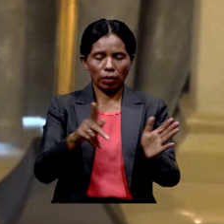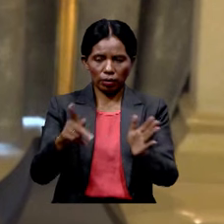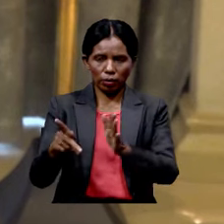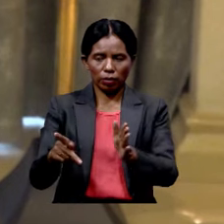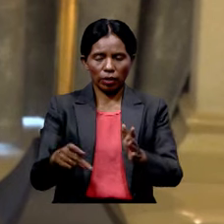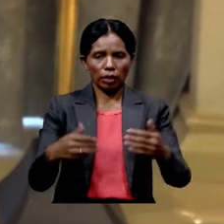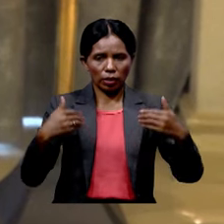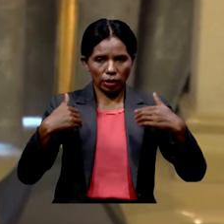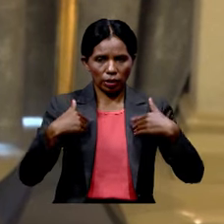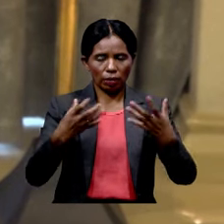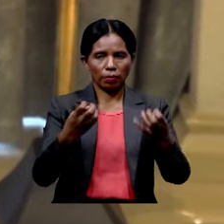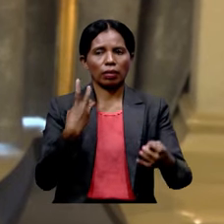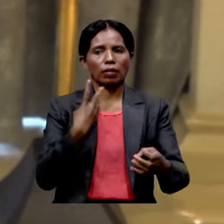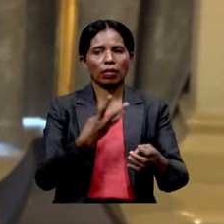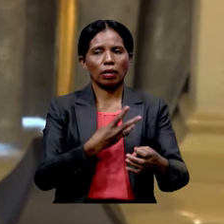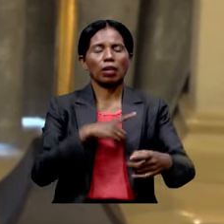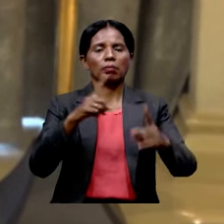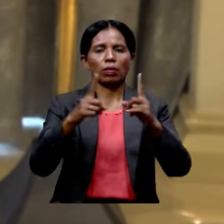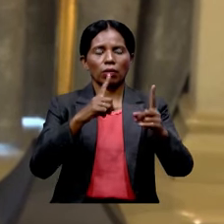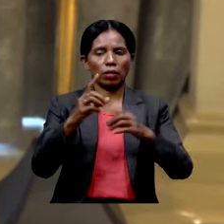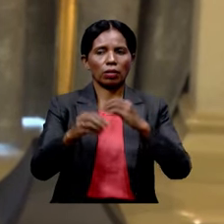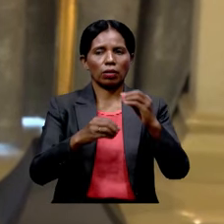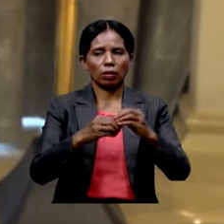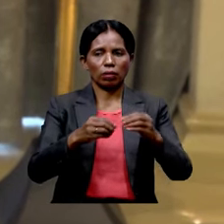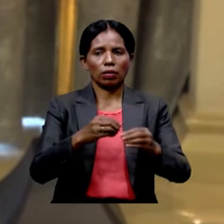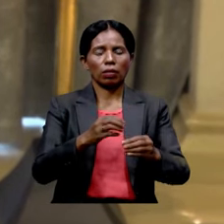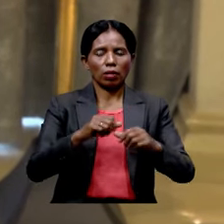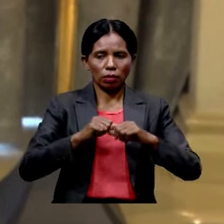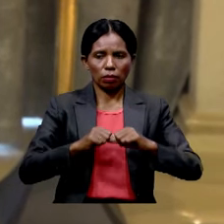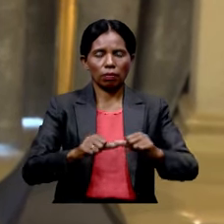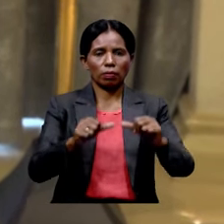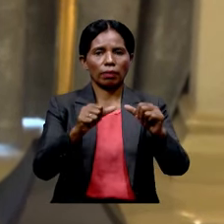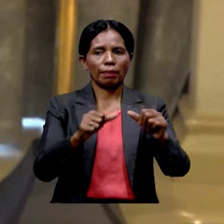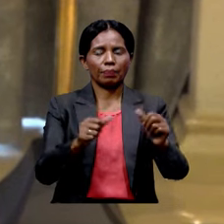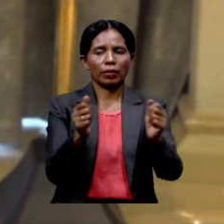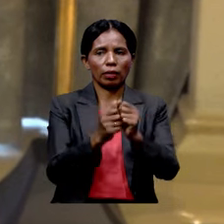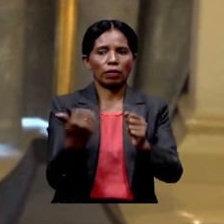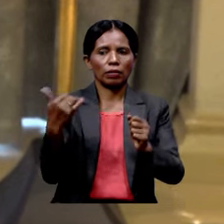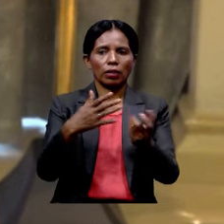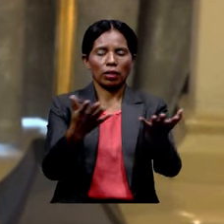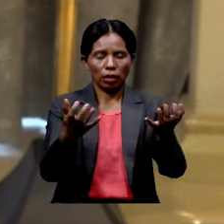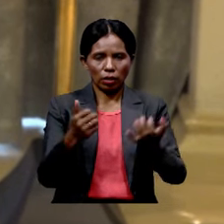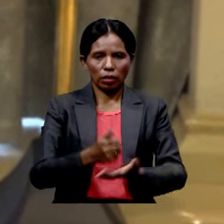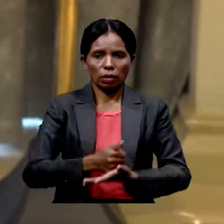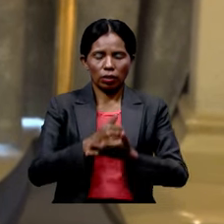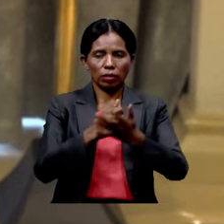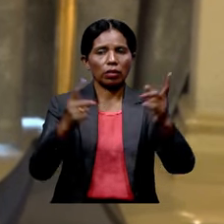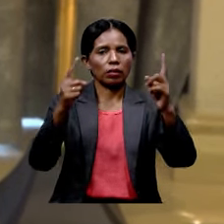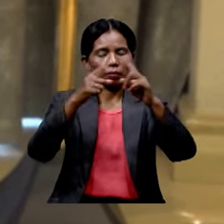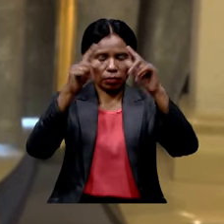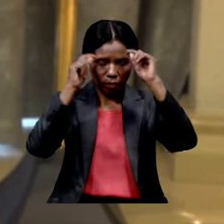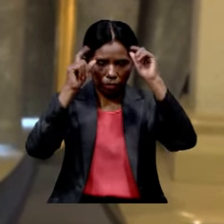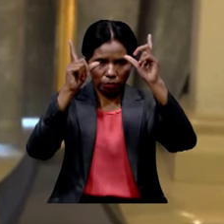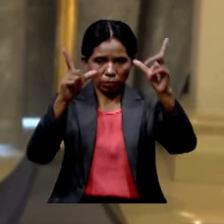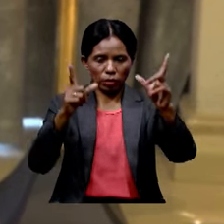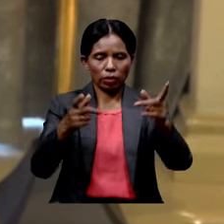Botlu Bukira Mami Colia, e China continua o seu comitimento, apoio da Timor e